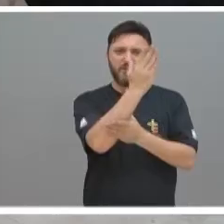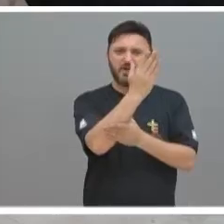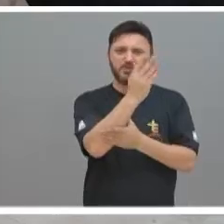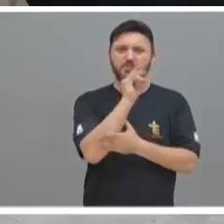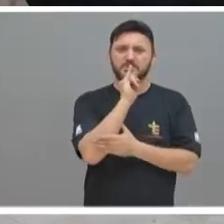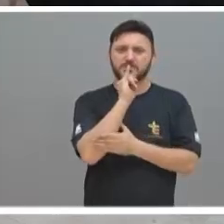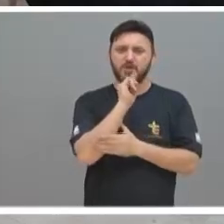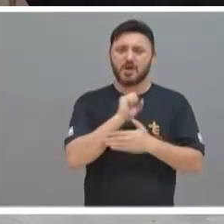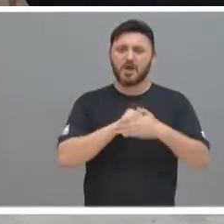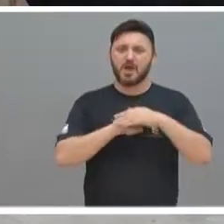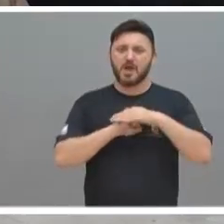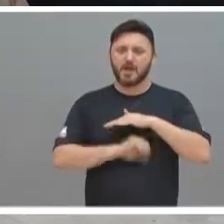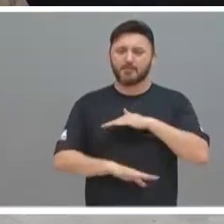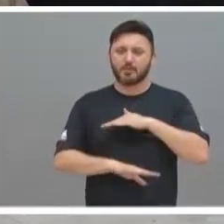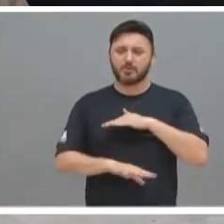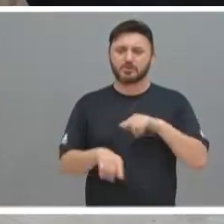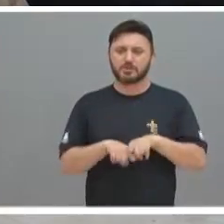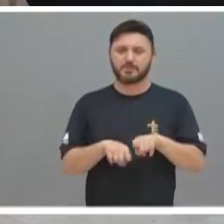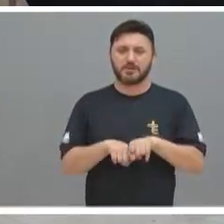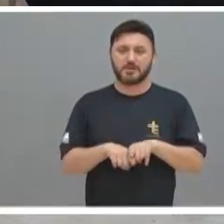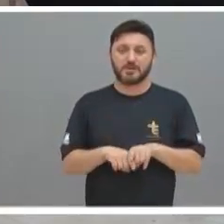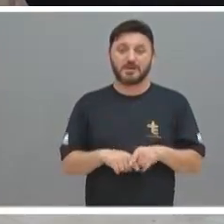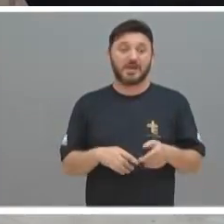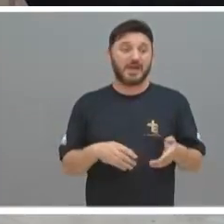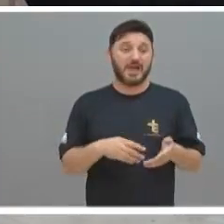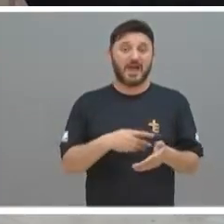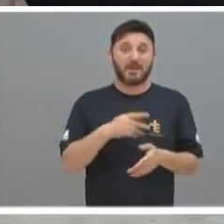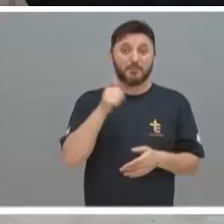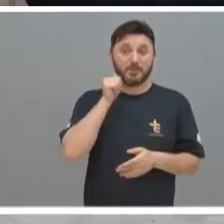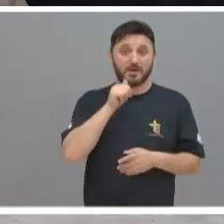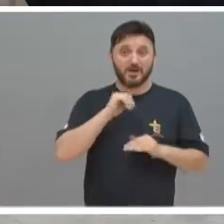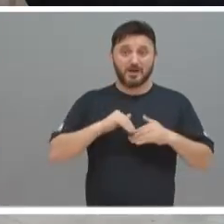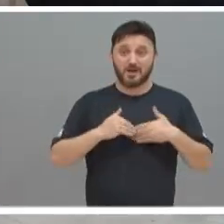alguns países até o nono mês.